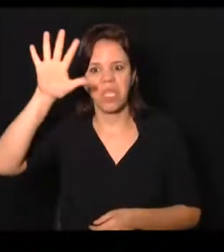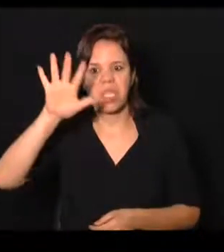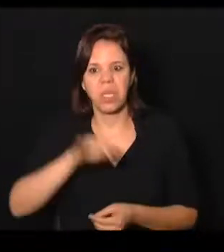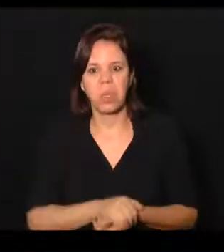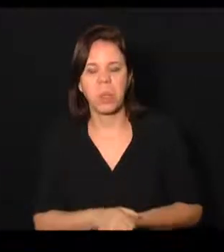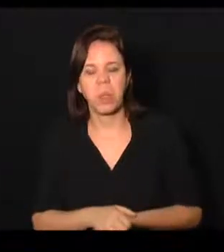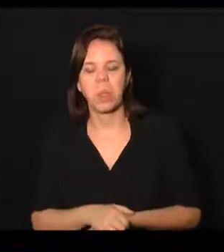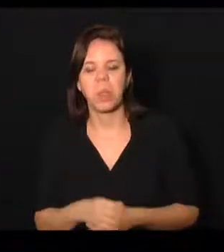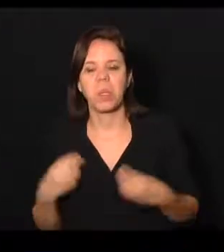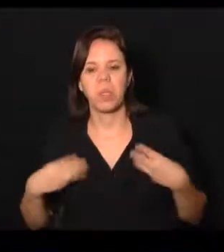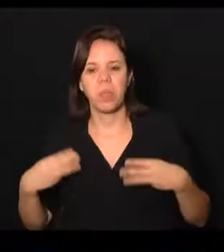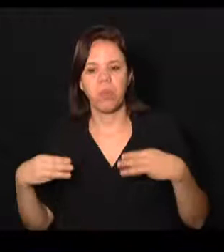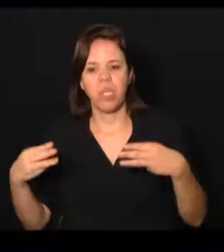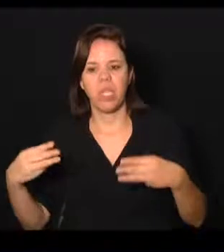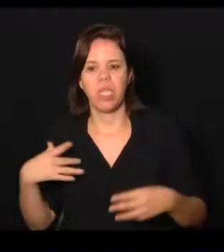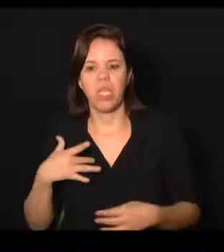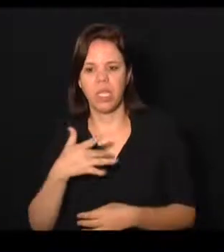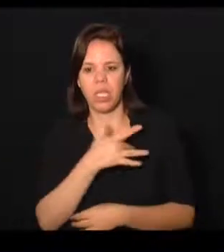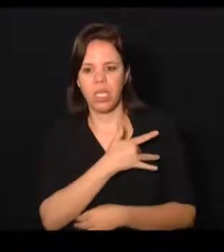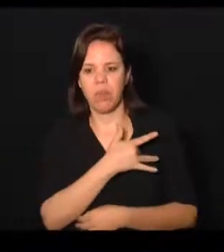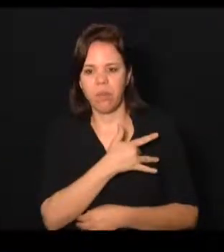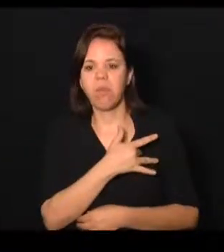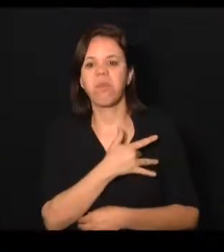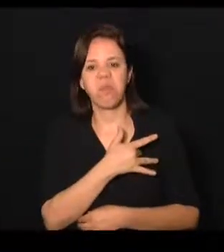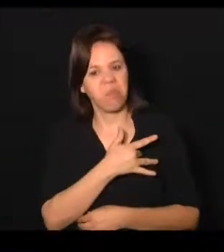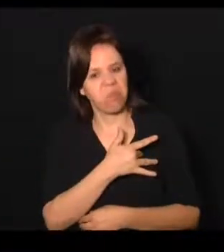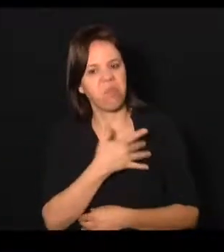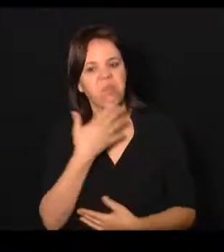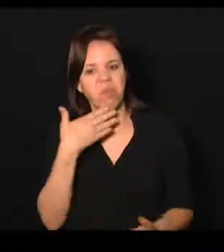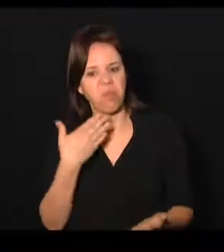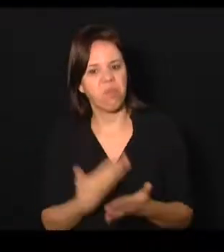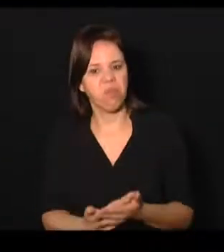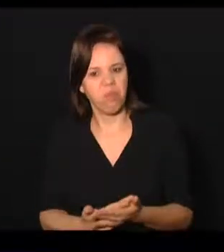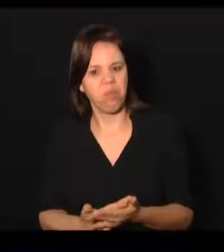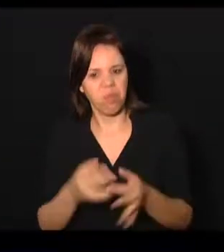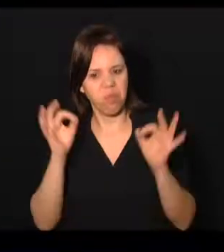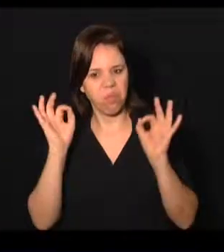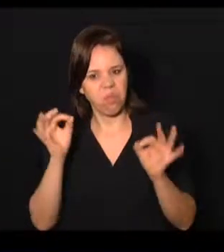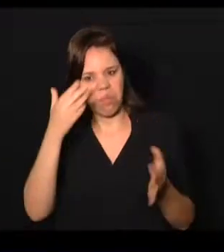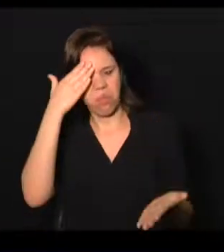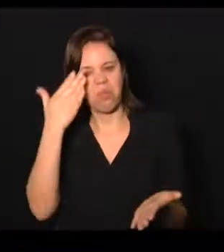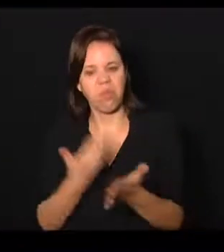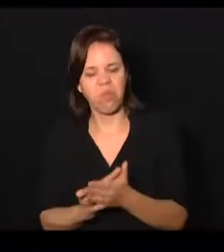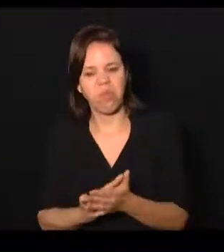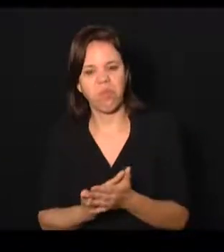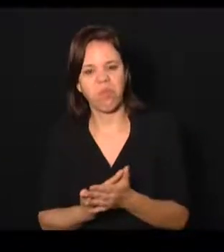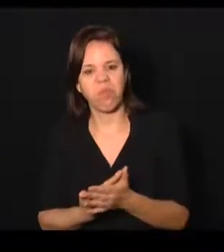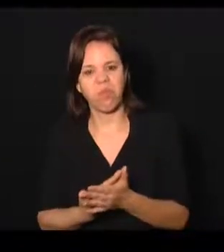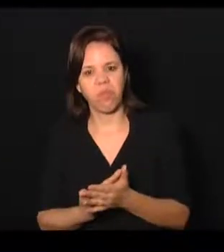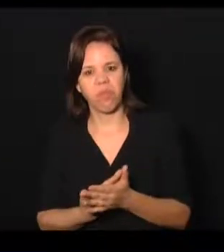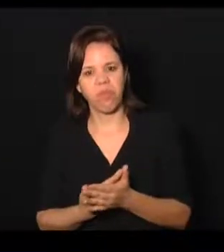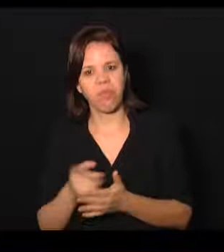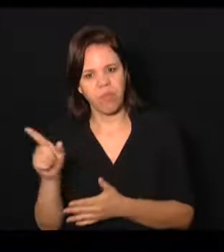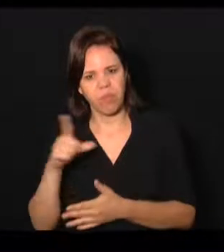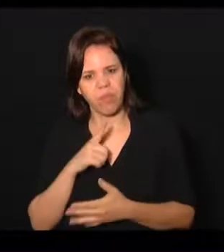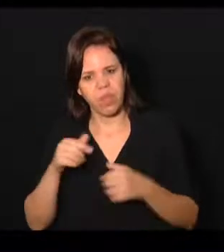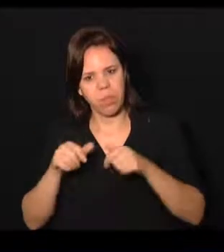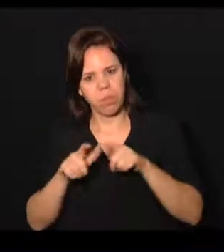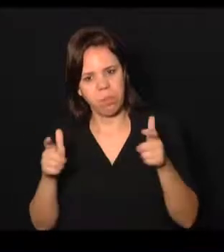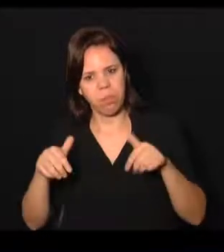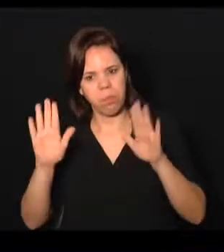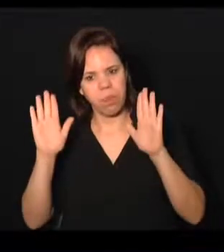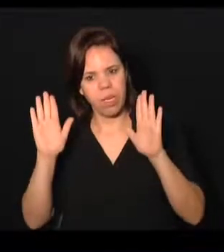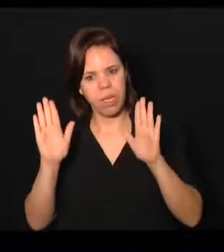o Ministério da Saúde, isso daqui me chamou bastante atenção e com certeza acredito que você tenha maiores